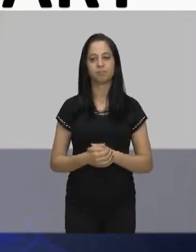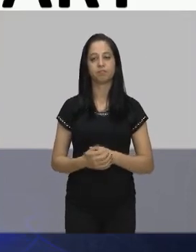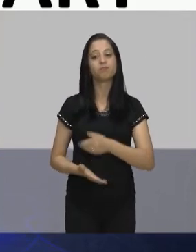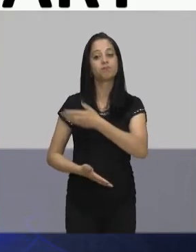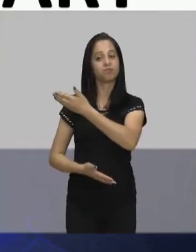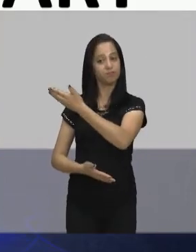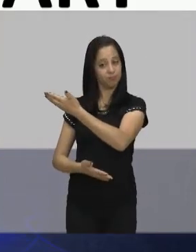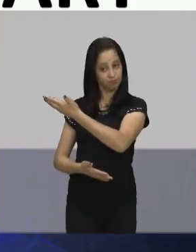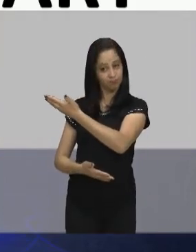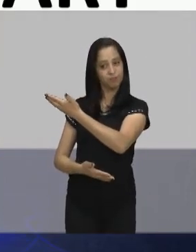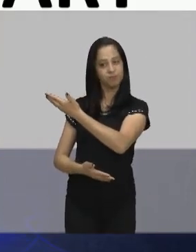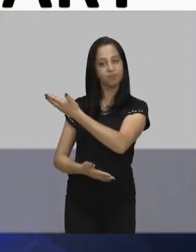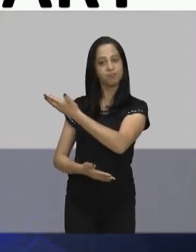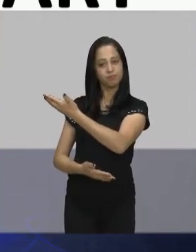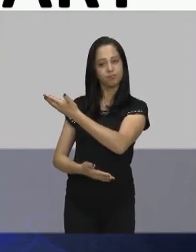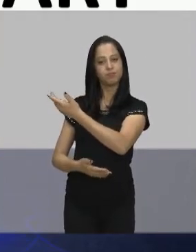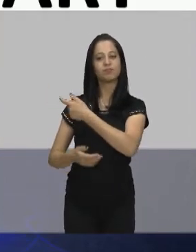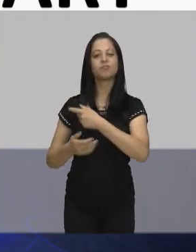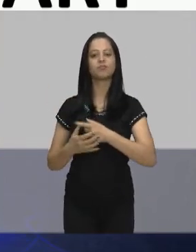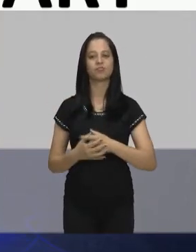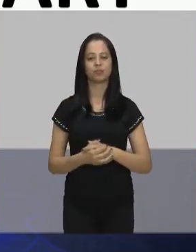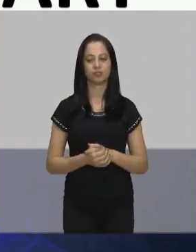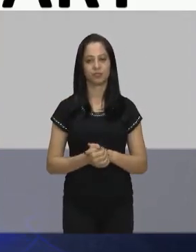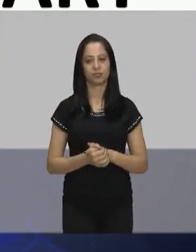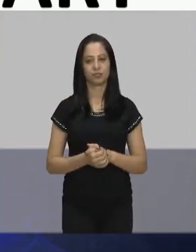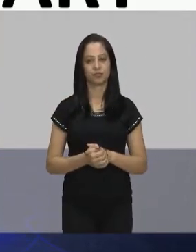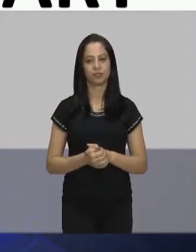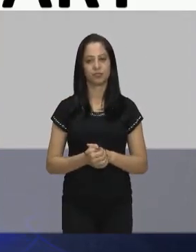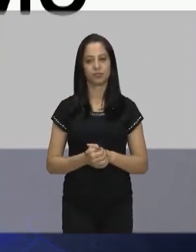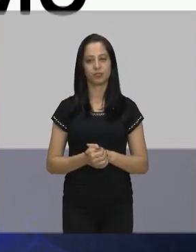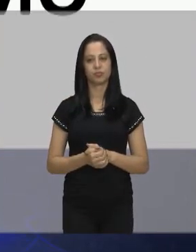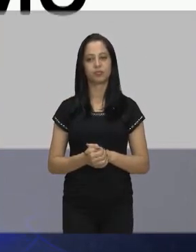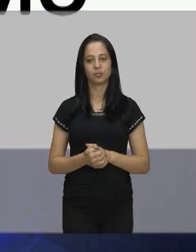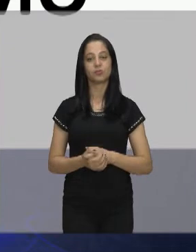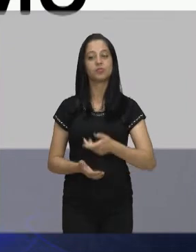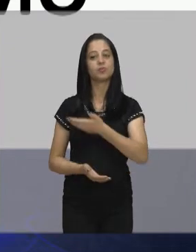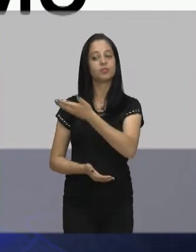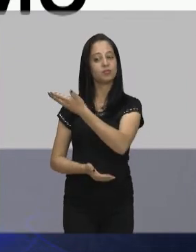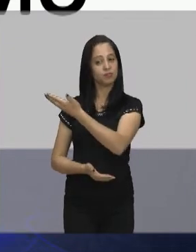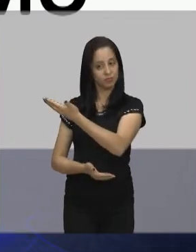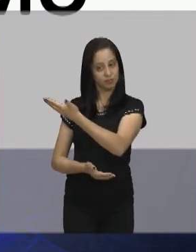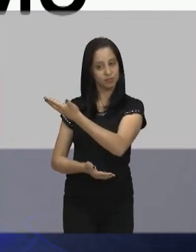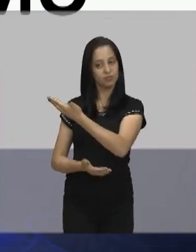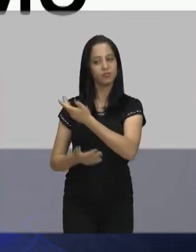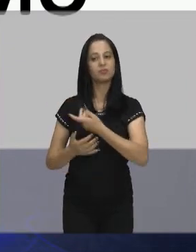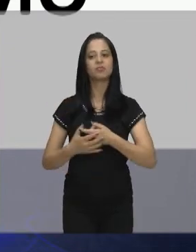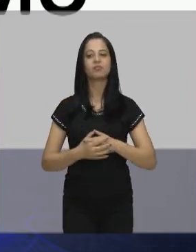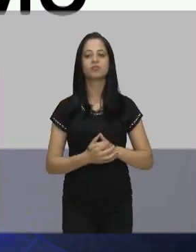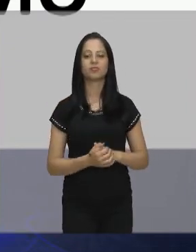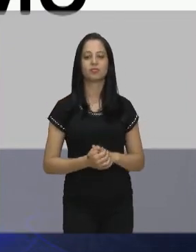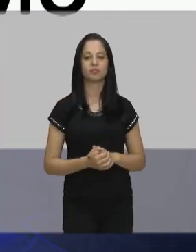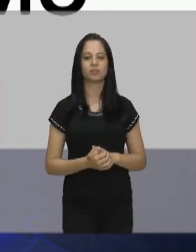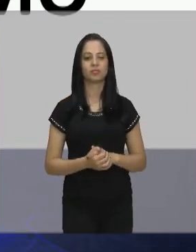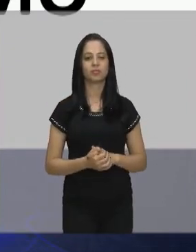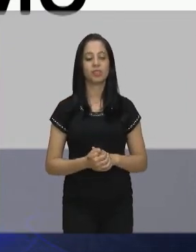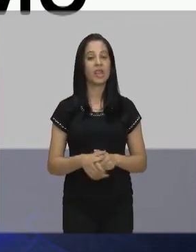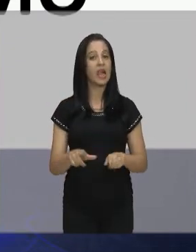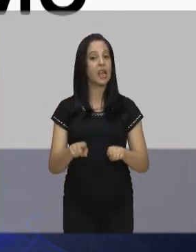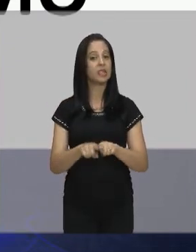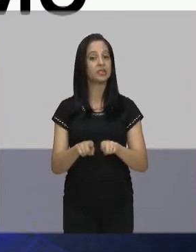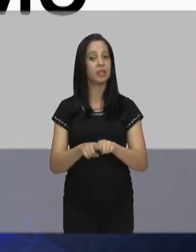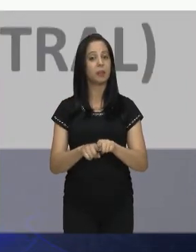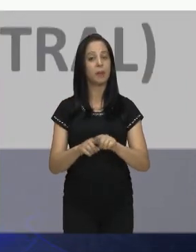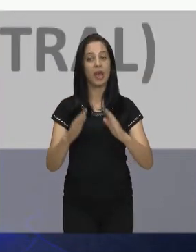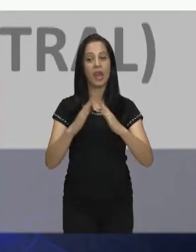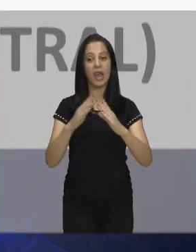Castro Roseworth, Antoninho da Rocha Marmo, tem aqui a